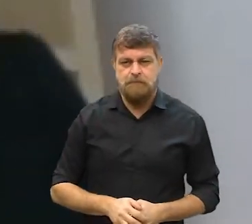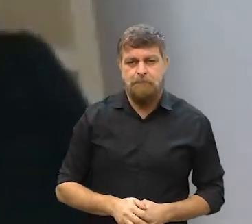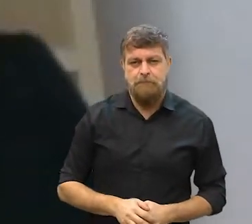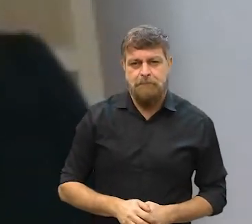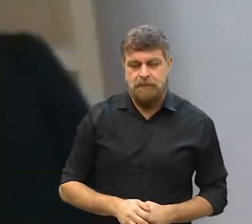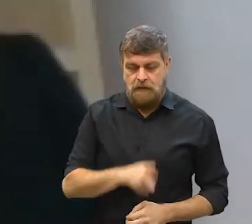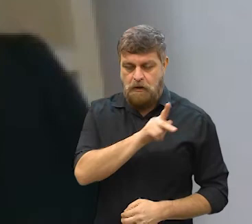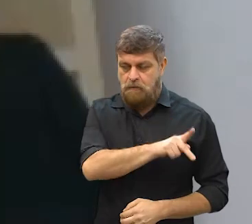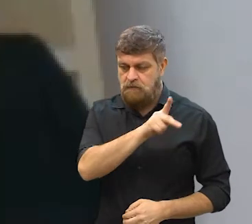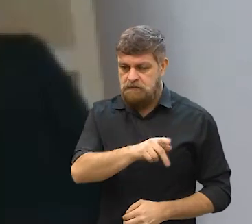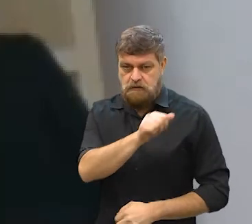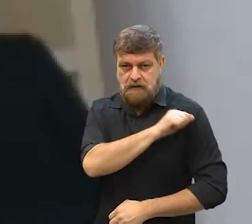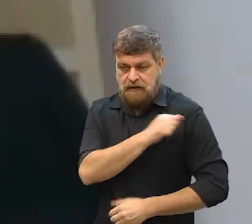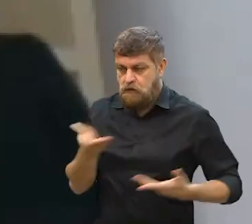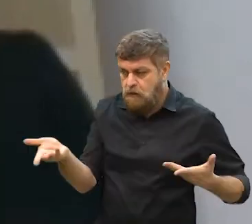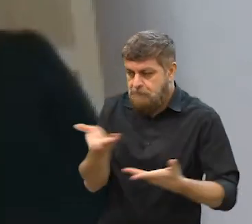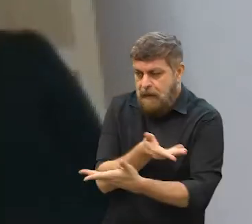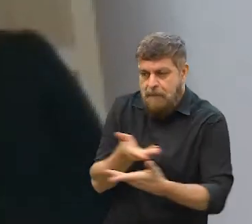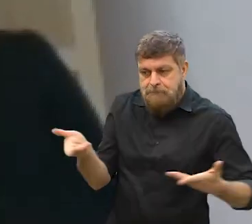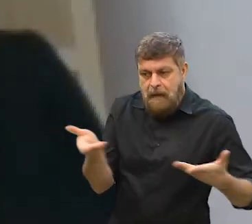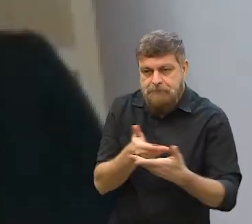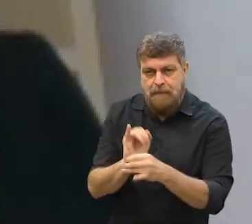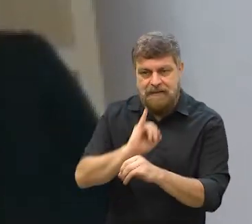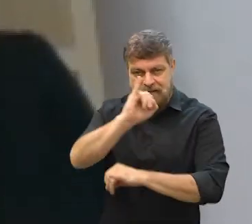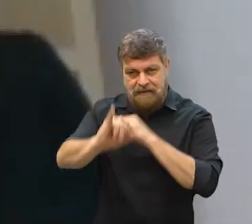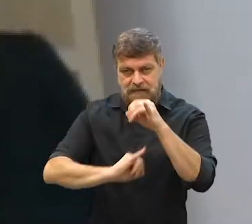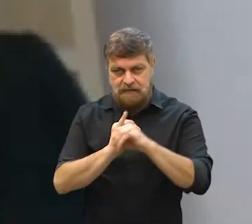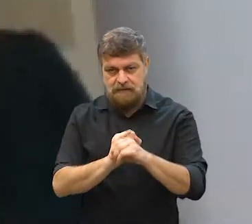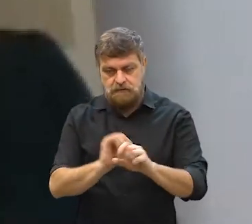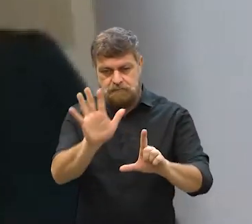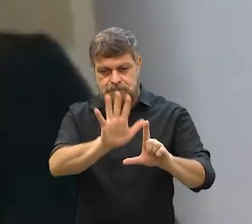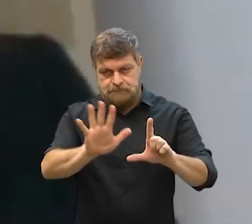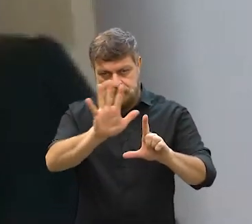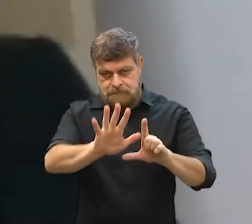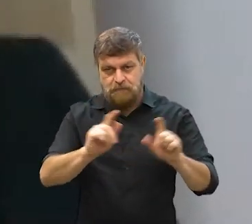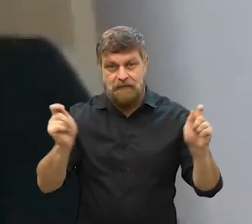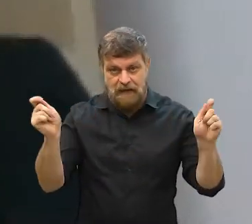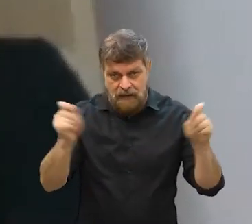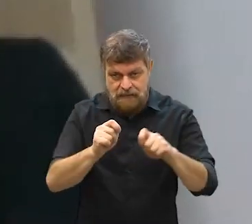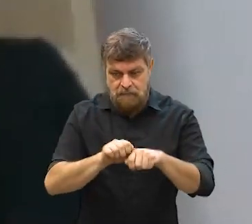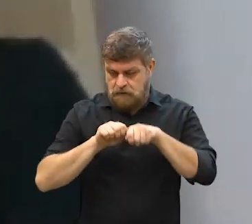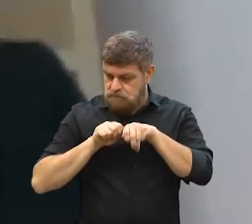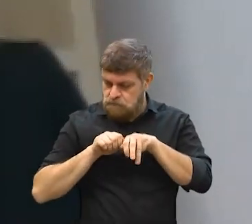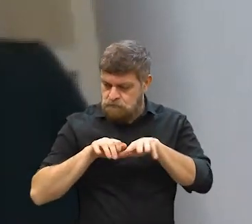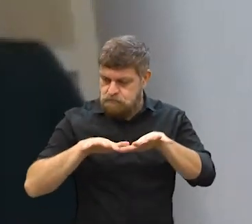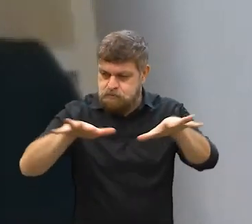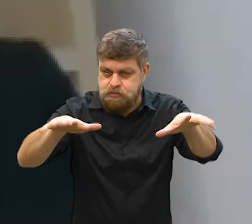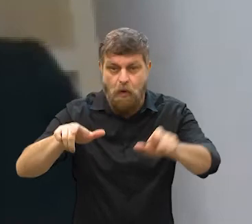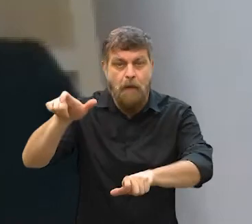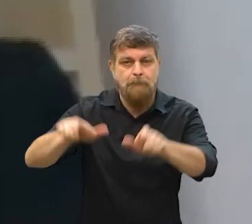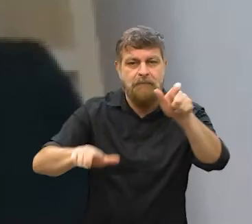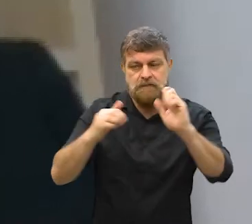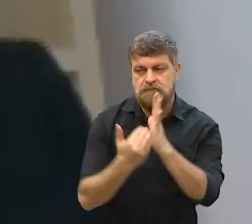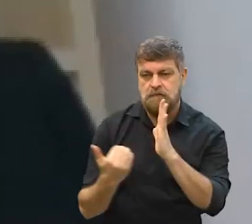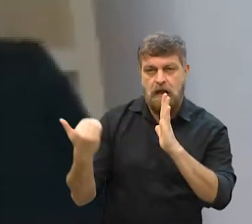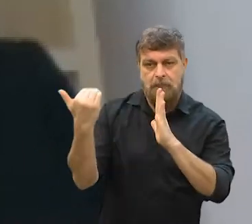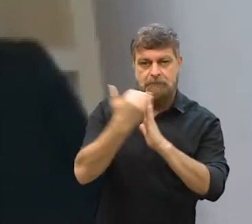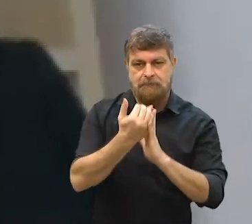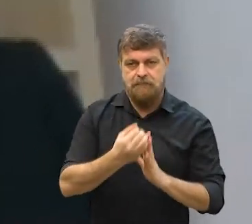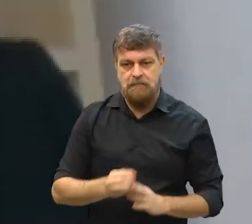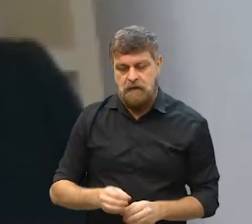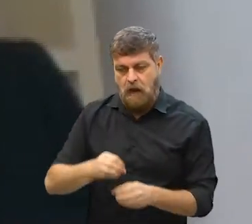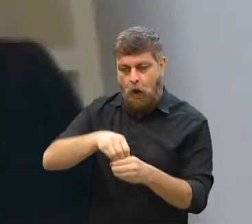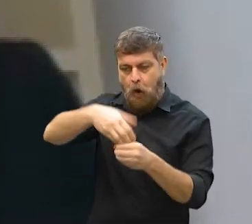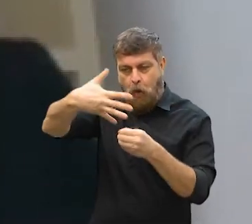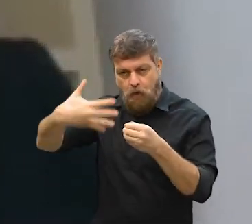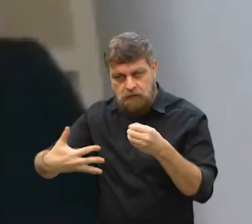do professor com o aluno online, né? A gente consegue levar para mais pessoas conteúdos